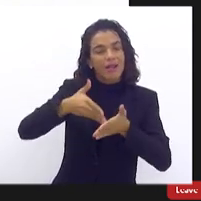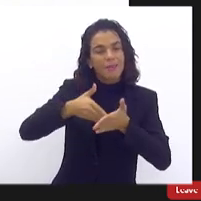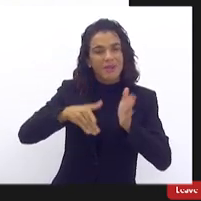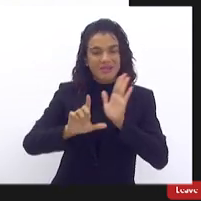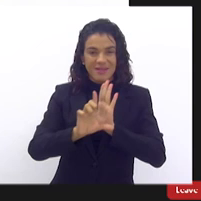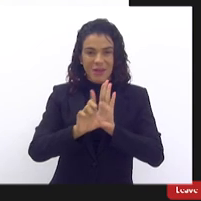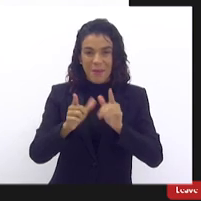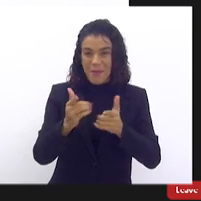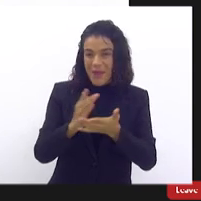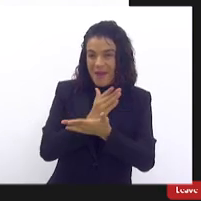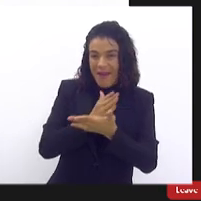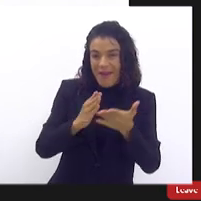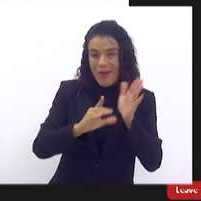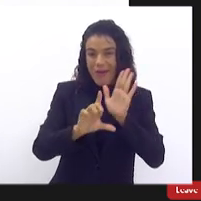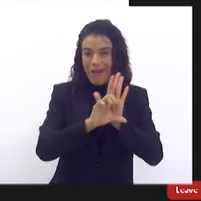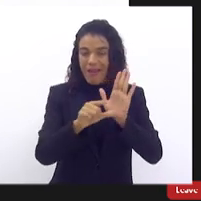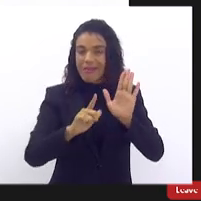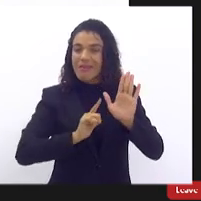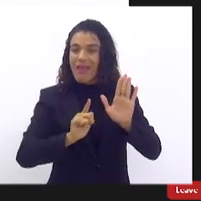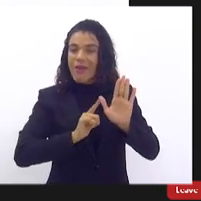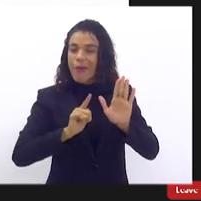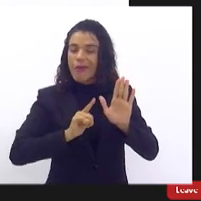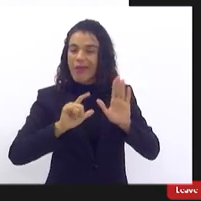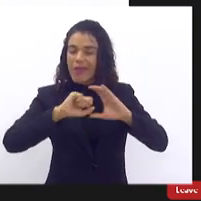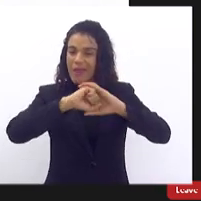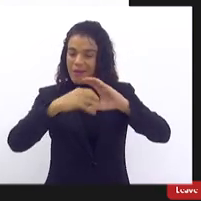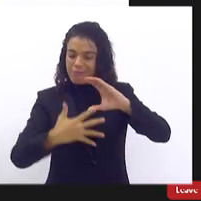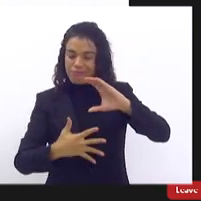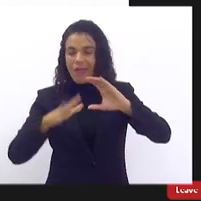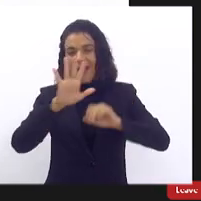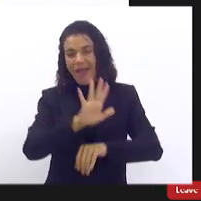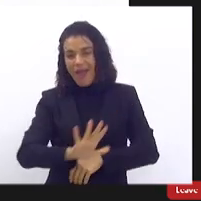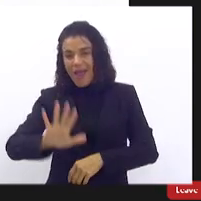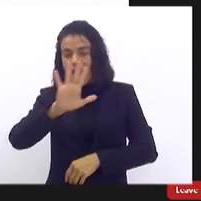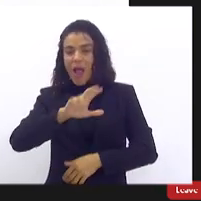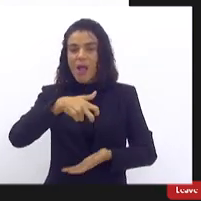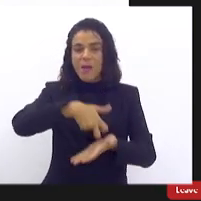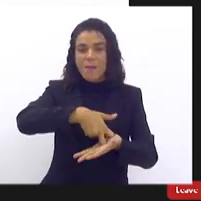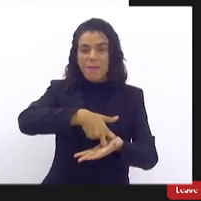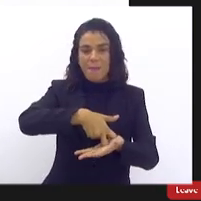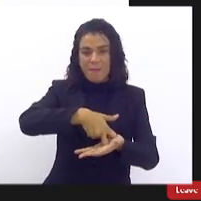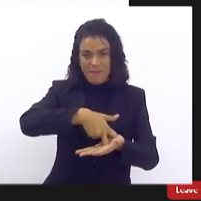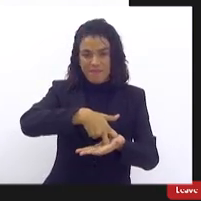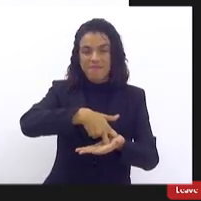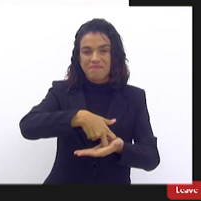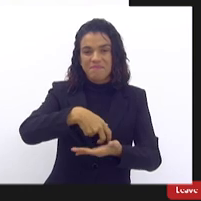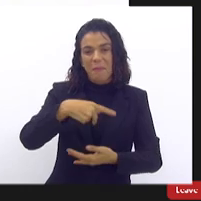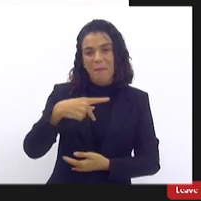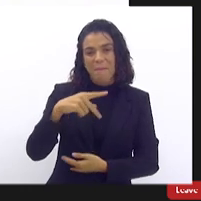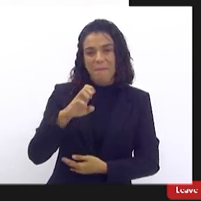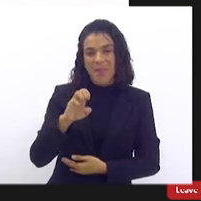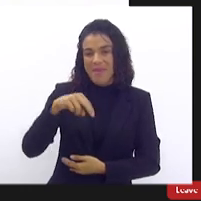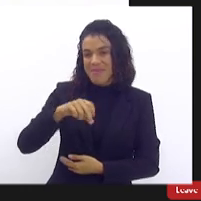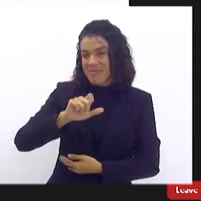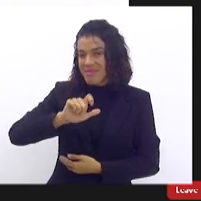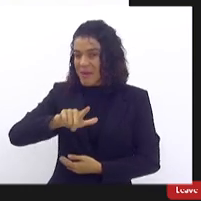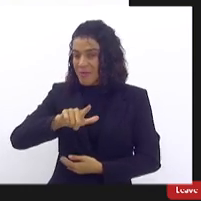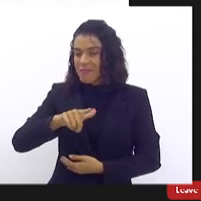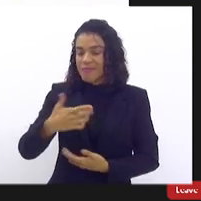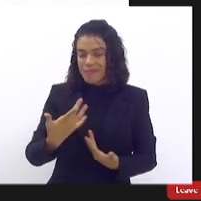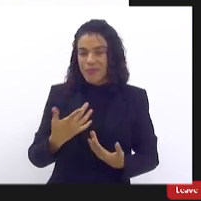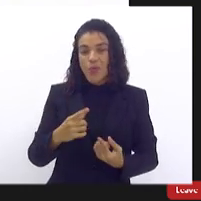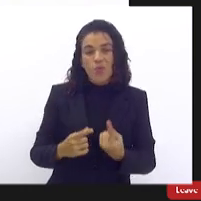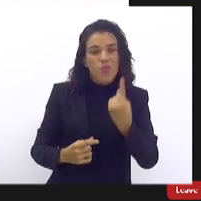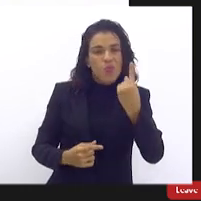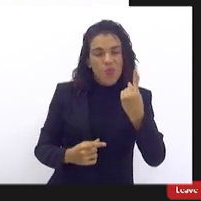grande maioria delas tem esse caráter penal, né? E aí é uma